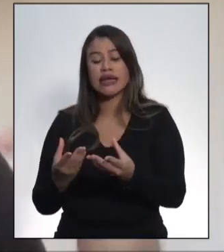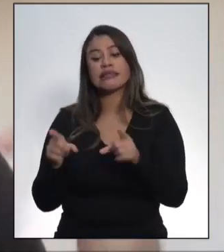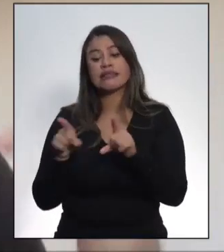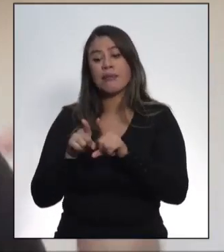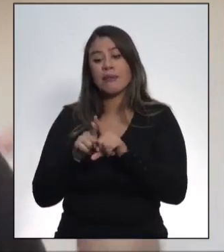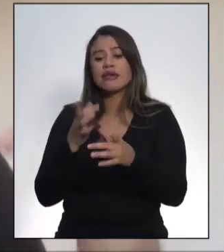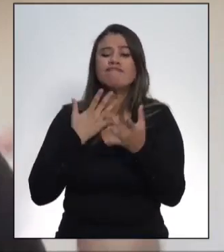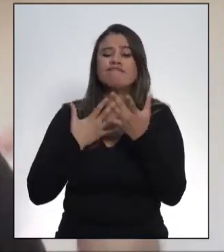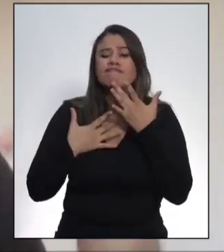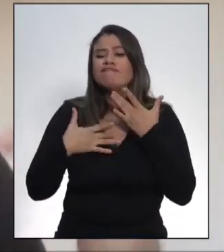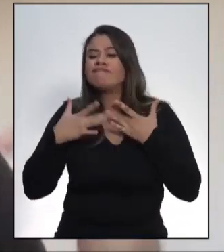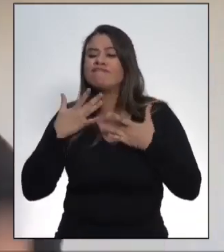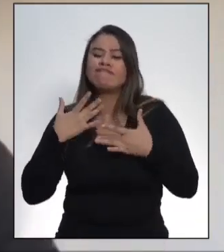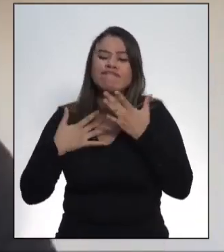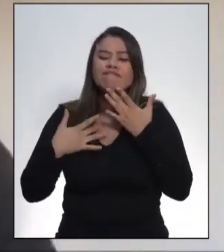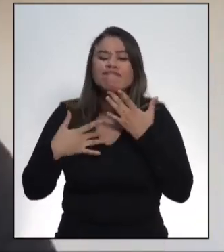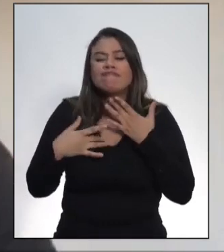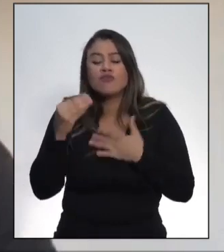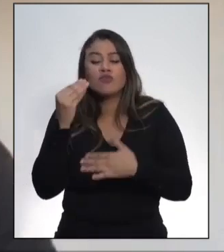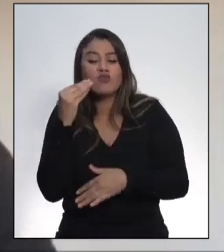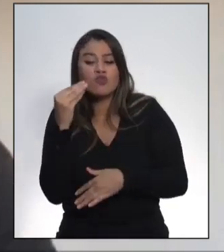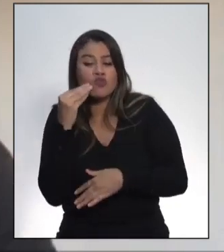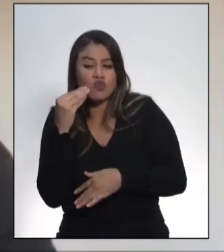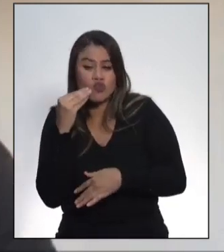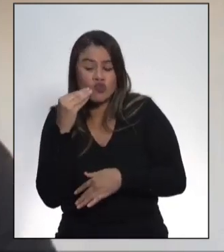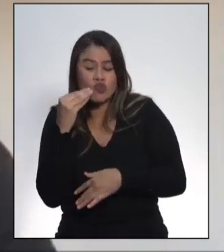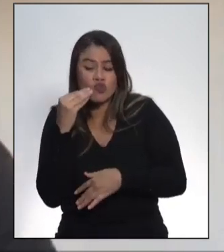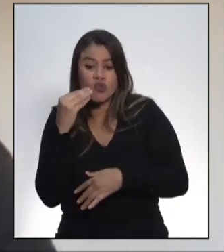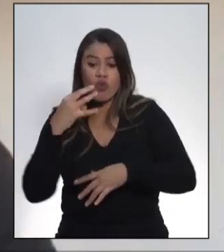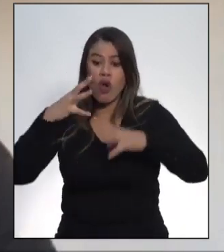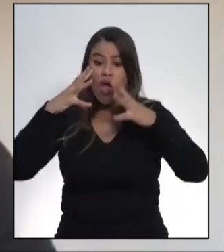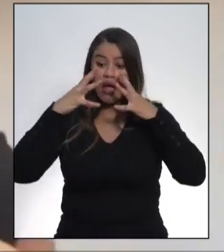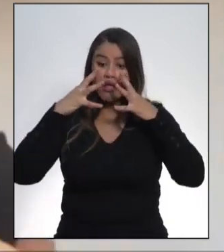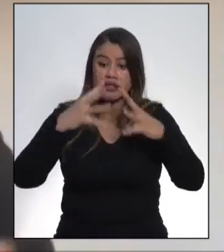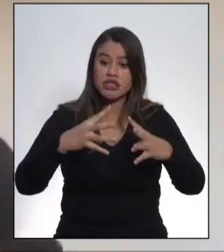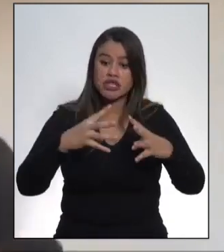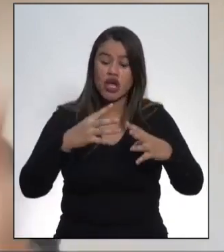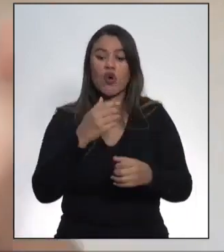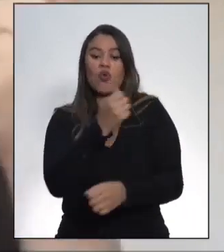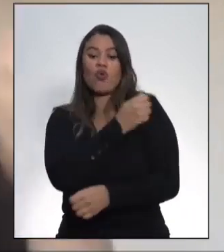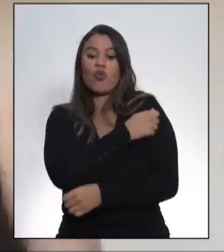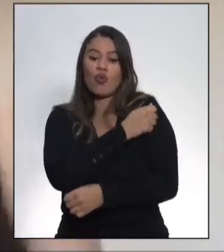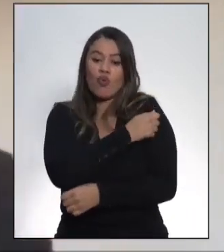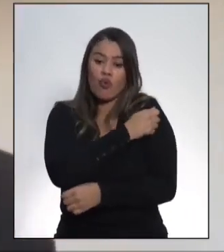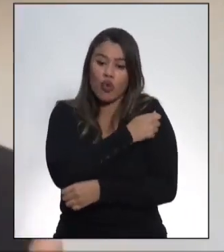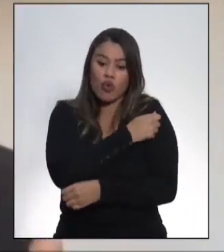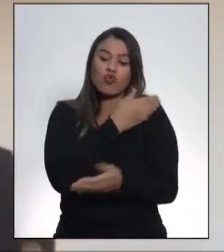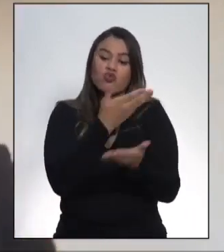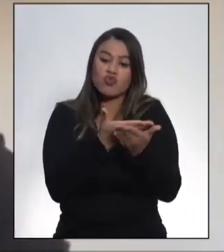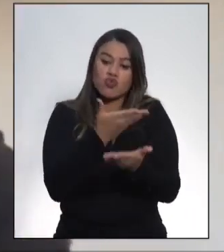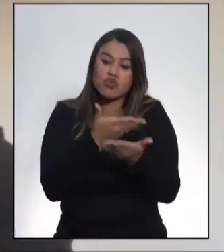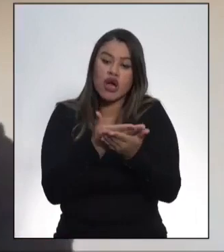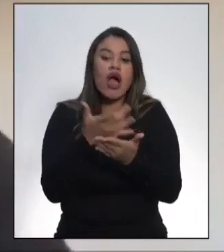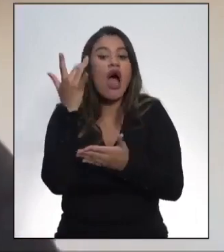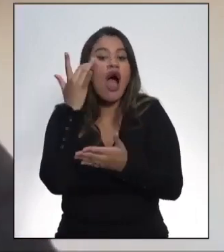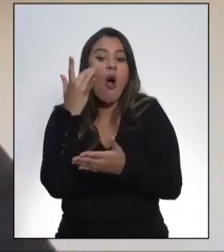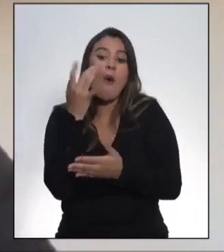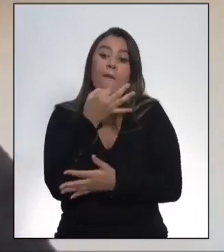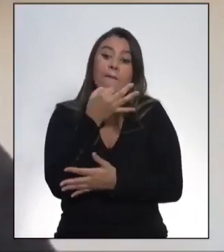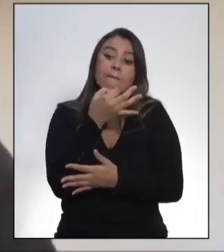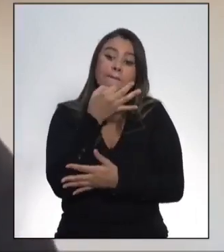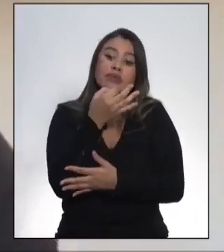experimentar, ouvir o que os clientes, os estudantes estão achando, ajustar e melhorar. Pilar